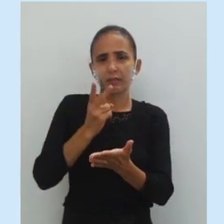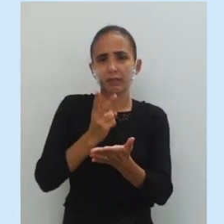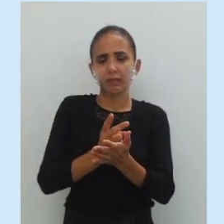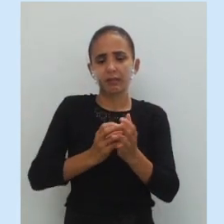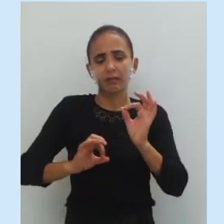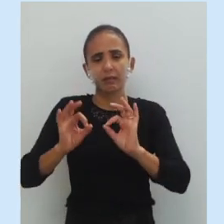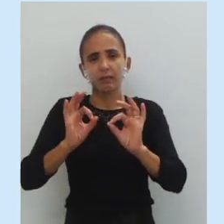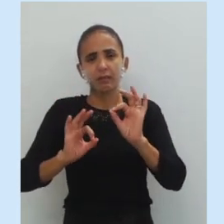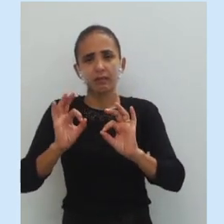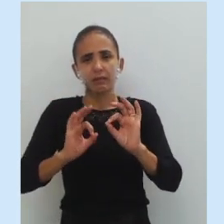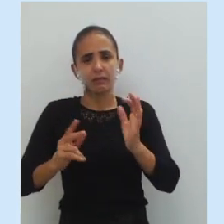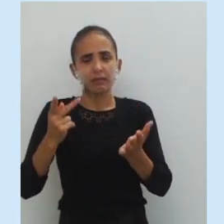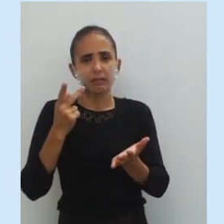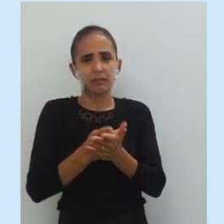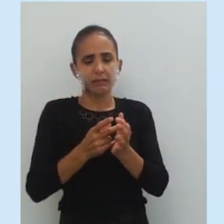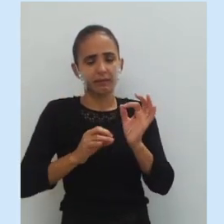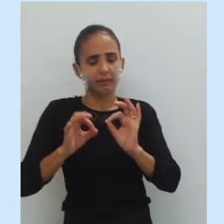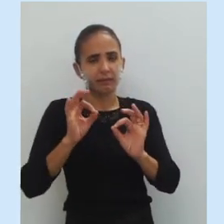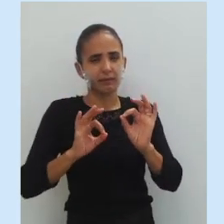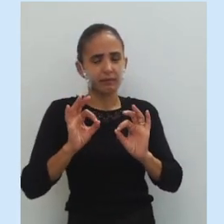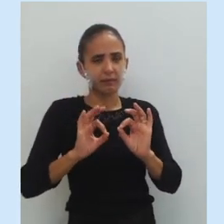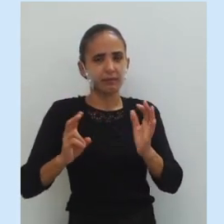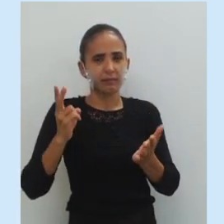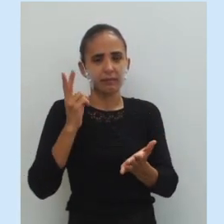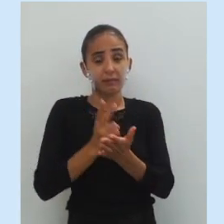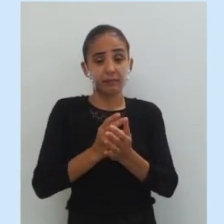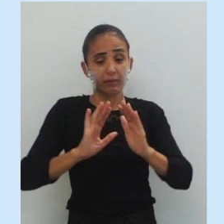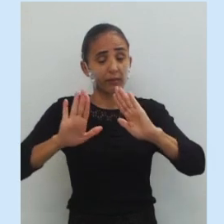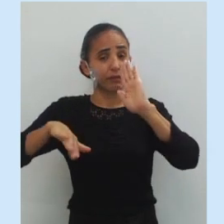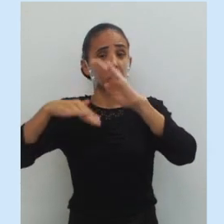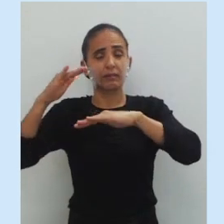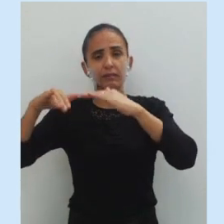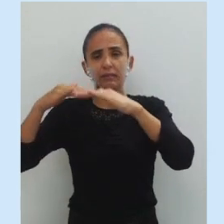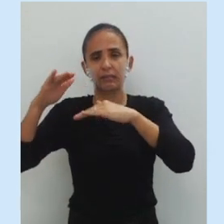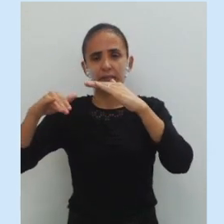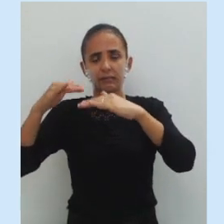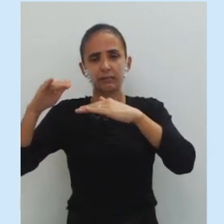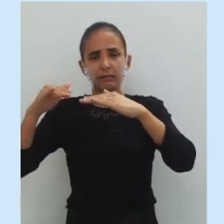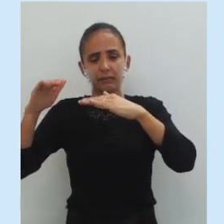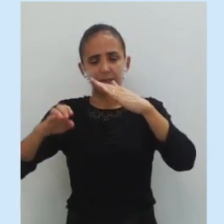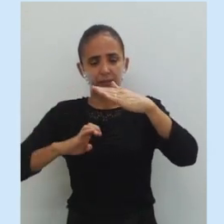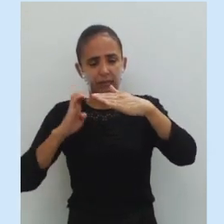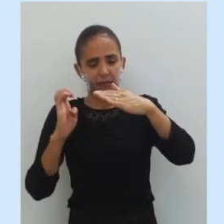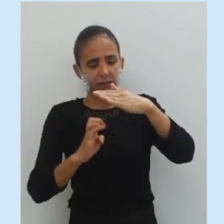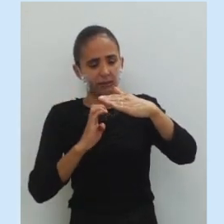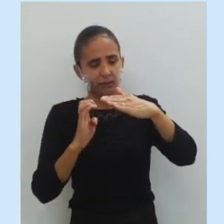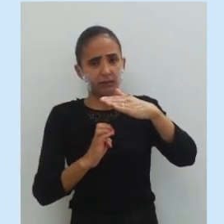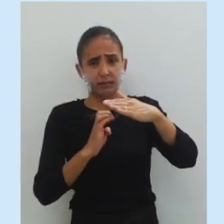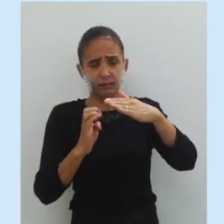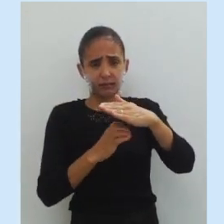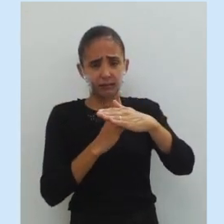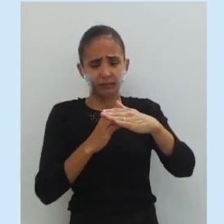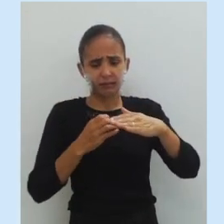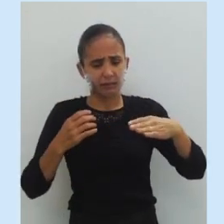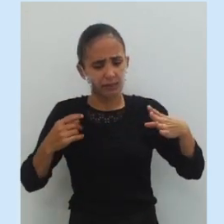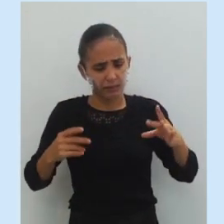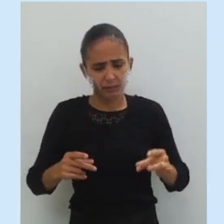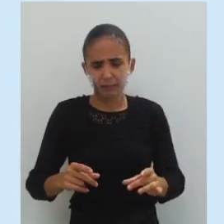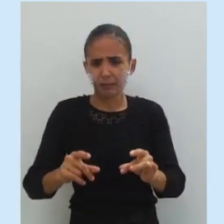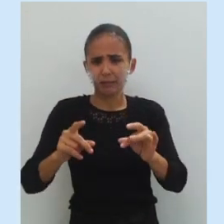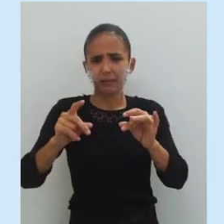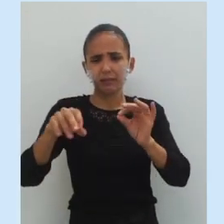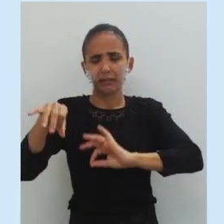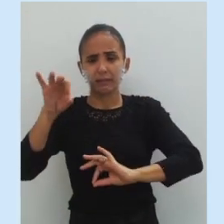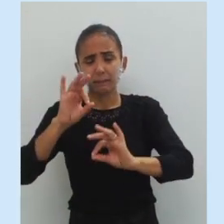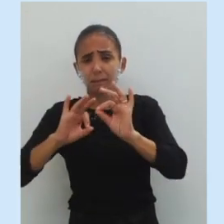deve significar para a empresa um acréscimo na sua parcela de mercado ou